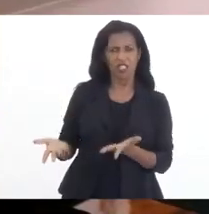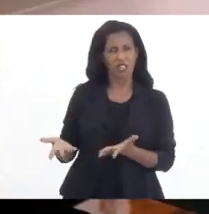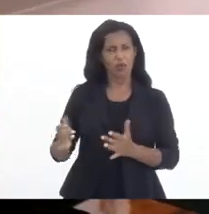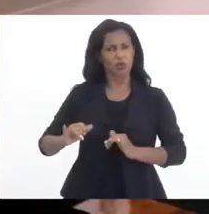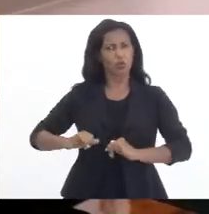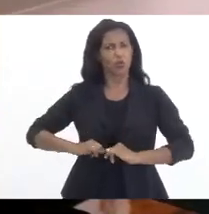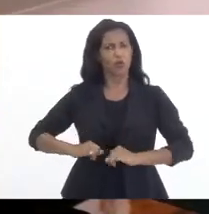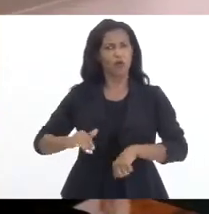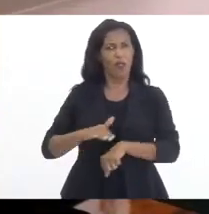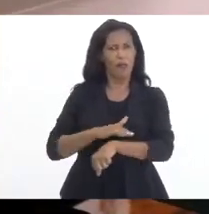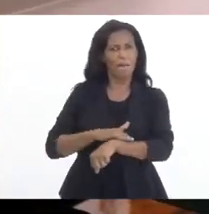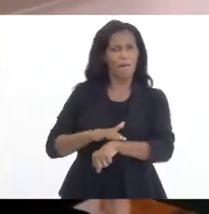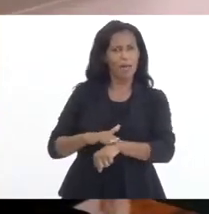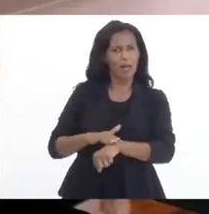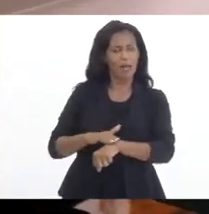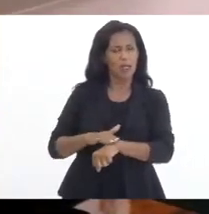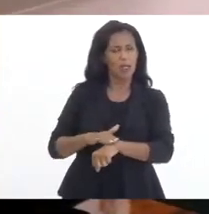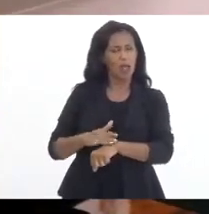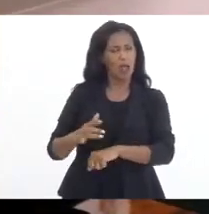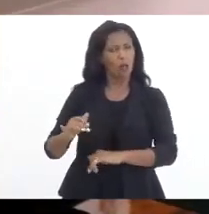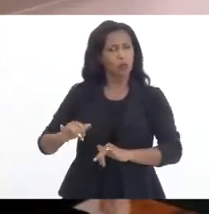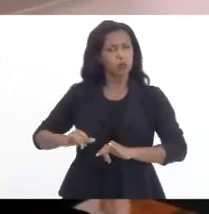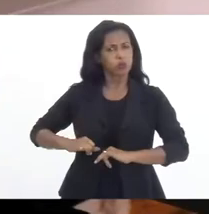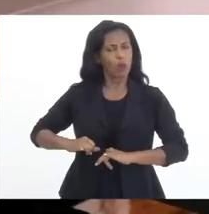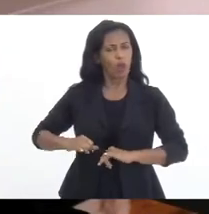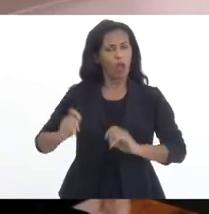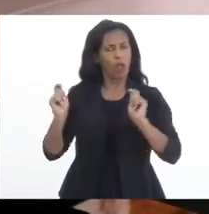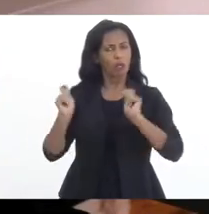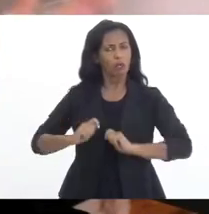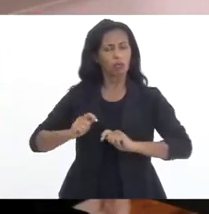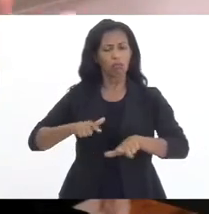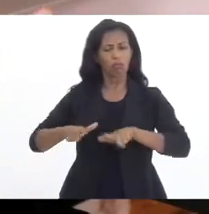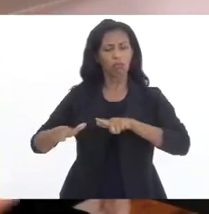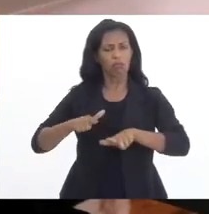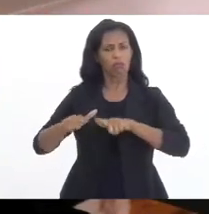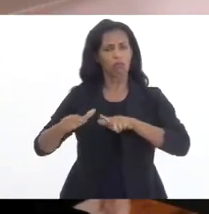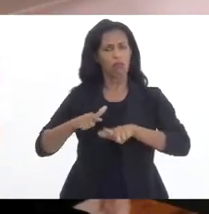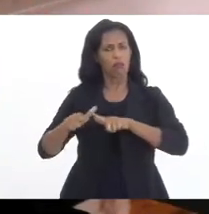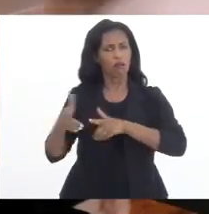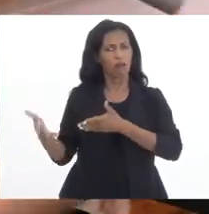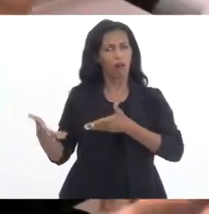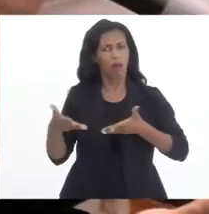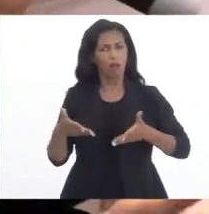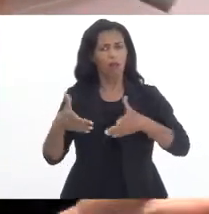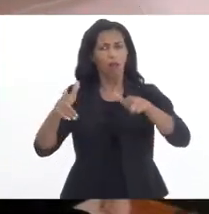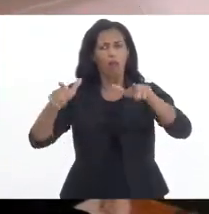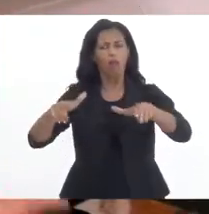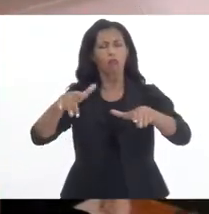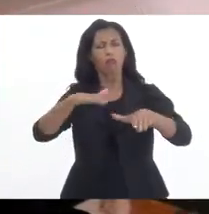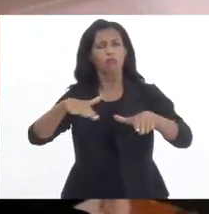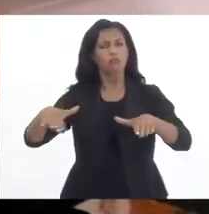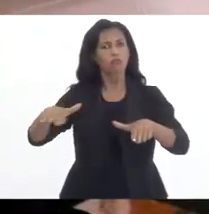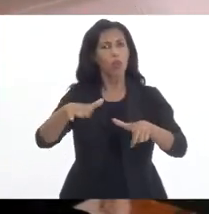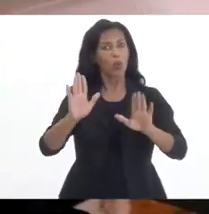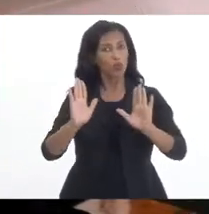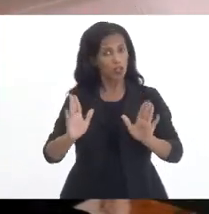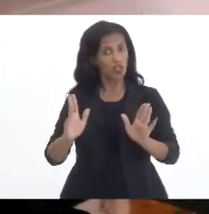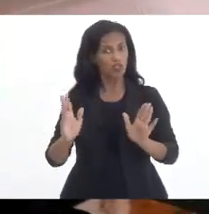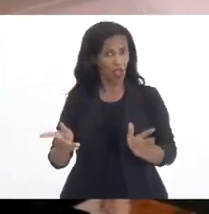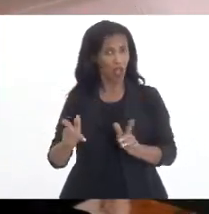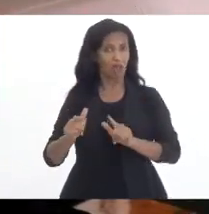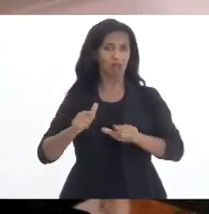sangrar na pele, tá? Para que a gente possa trabalhar em prol da Zona Oeste, o que já